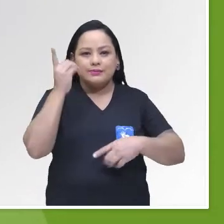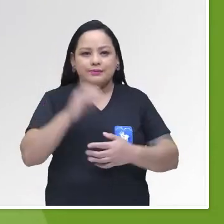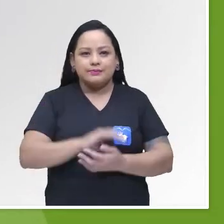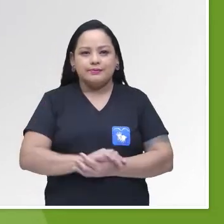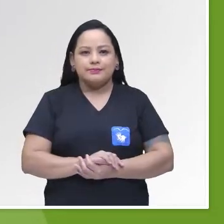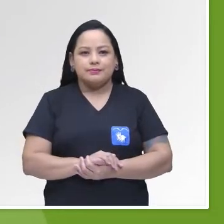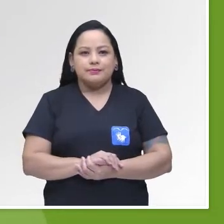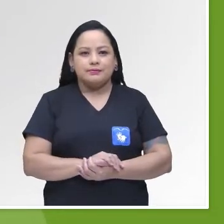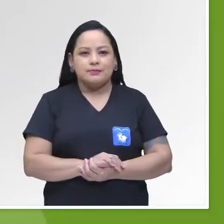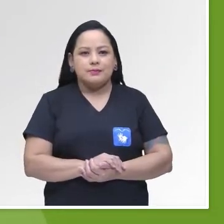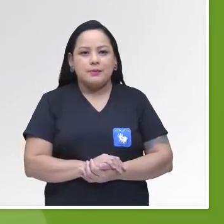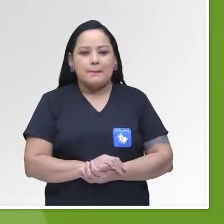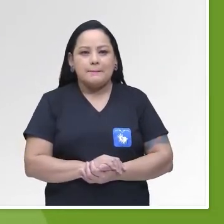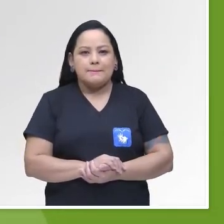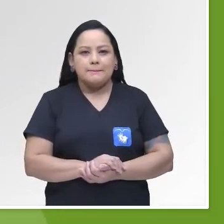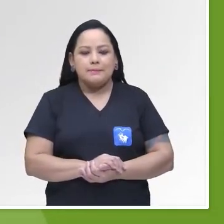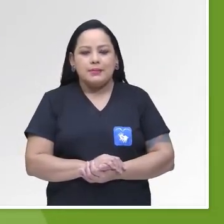dia.